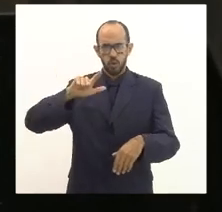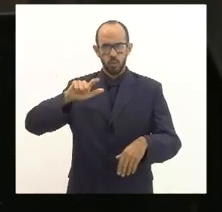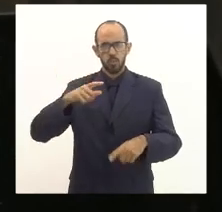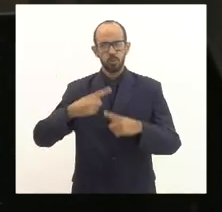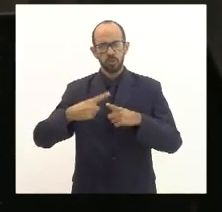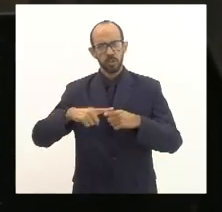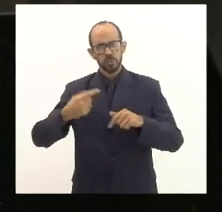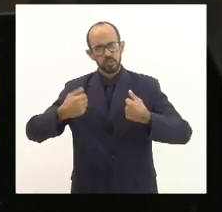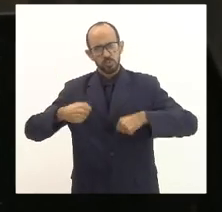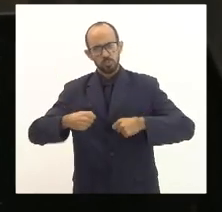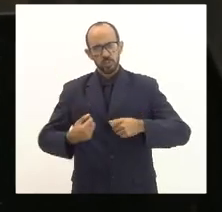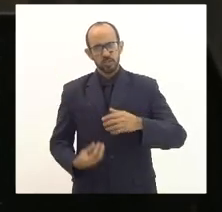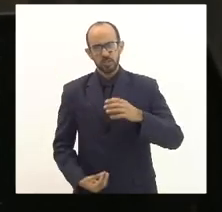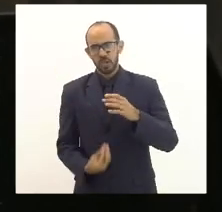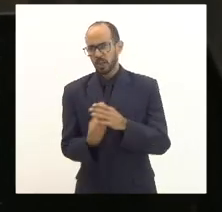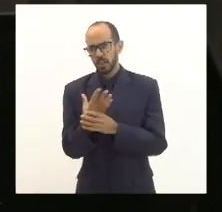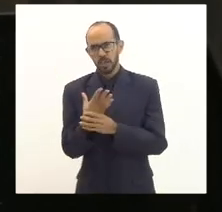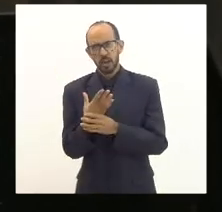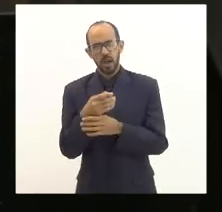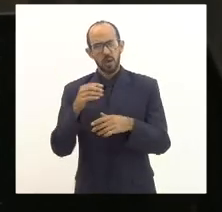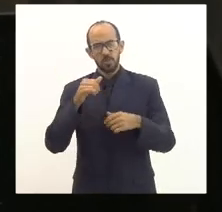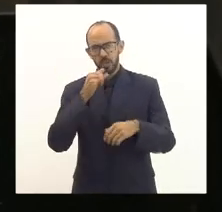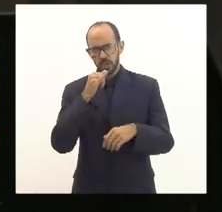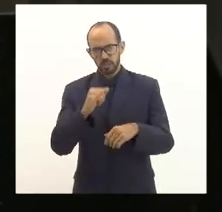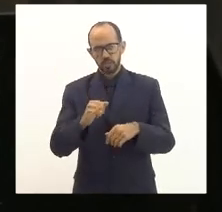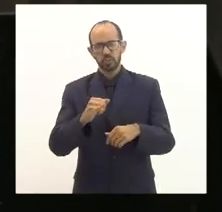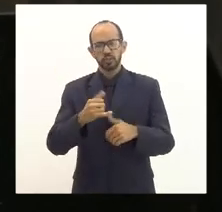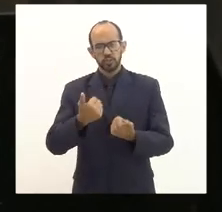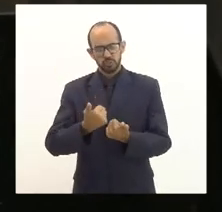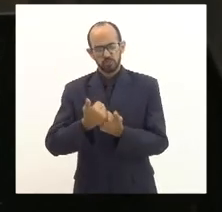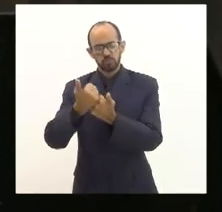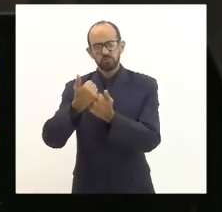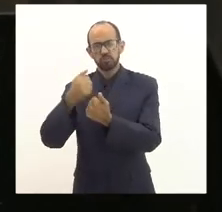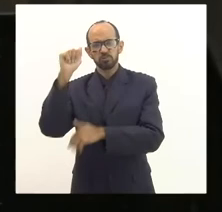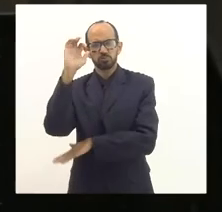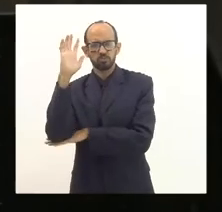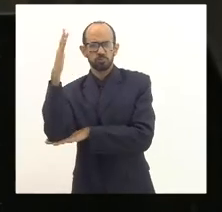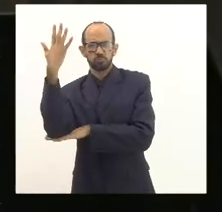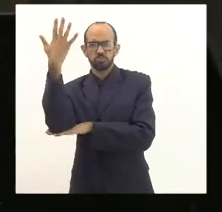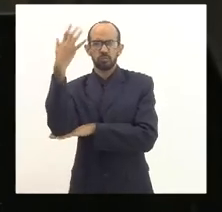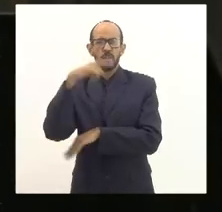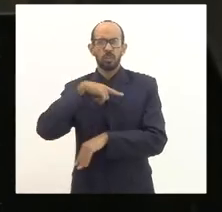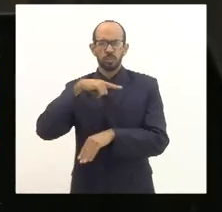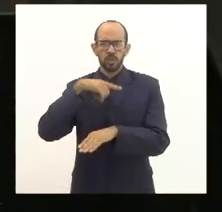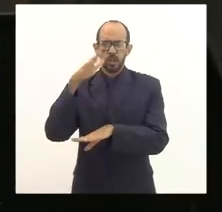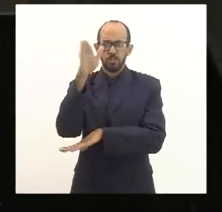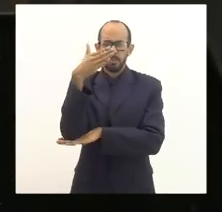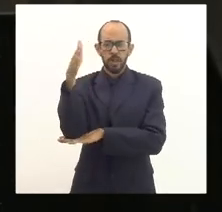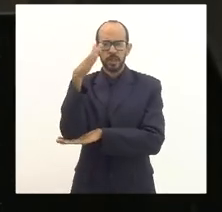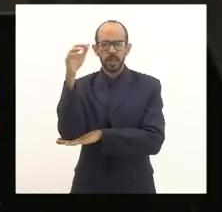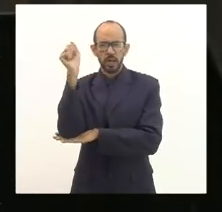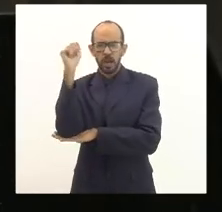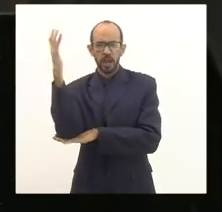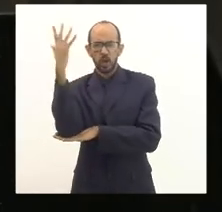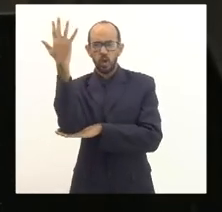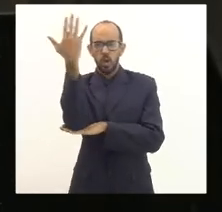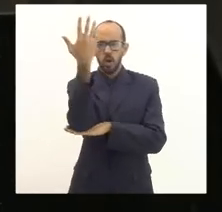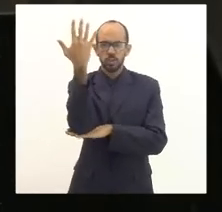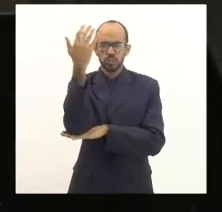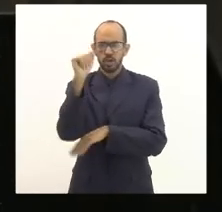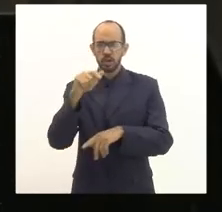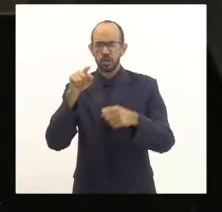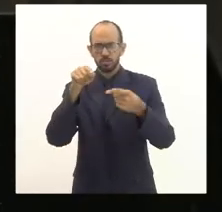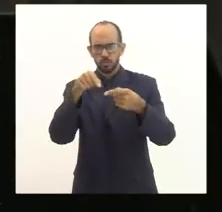vez mais uma energia auto-sustentável a uma bandeira ecológica para isso para esse fim